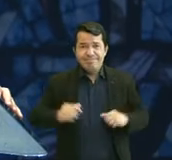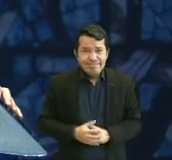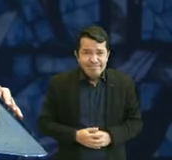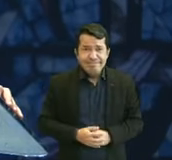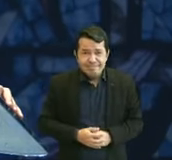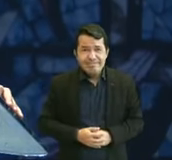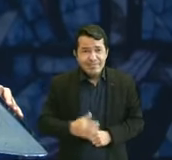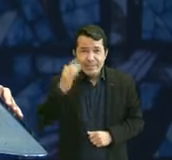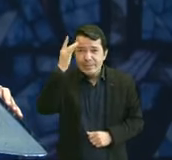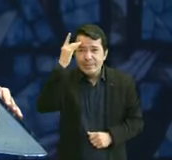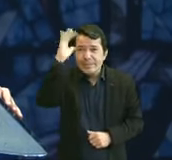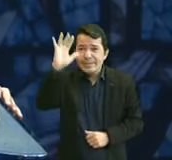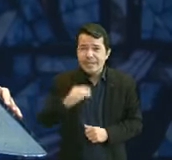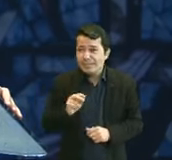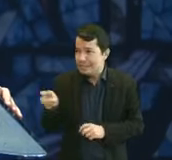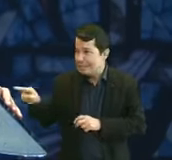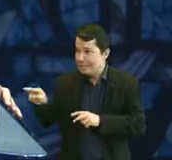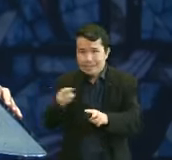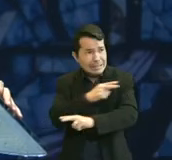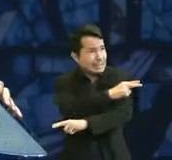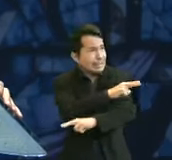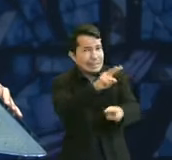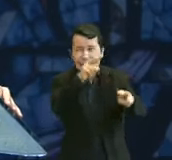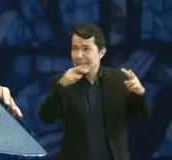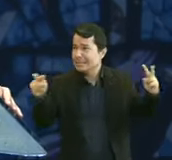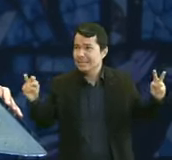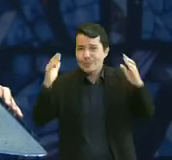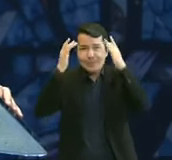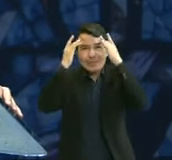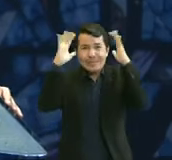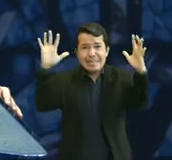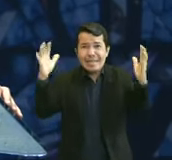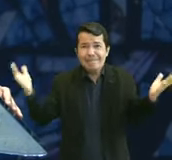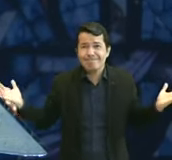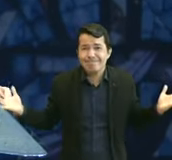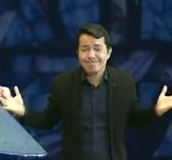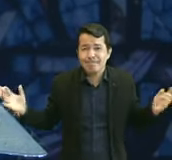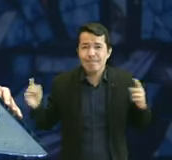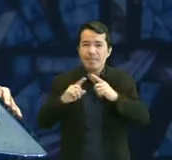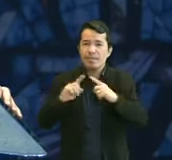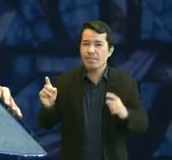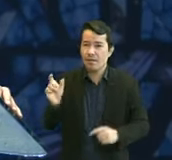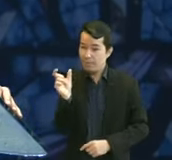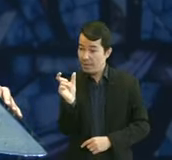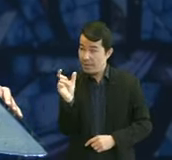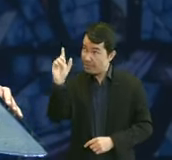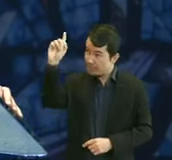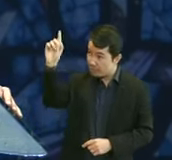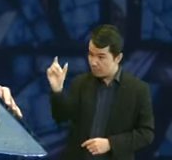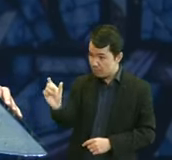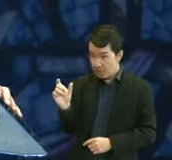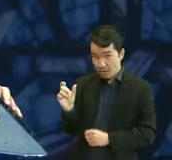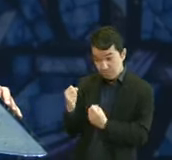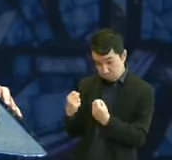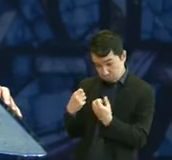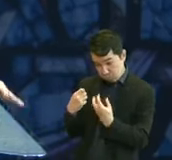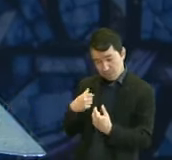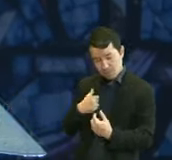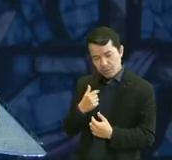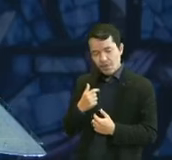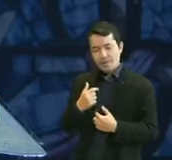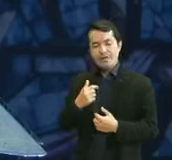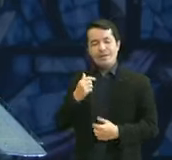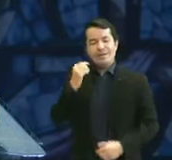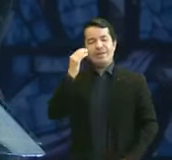encruzilhadas, quantas vezes a palavra do Senhor veio de encontro às minhas necessidades, quantas vezes Ele se revelou a